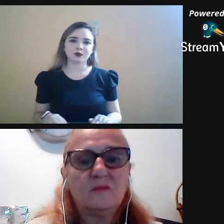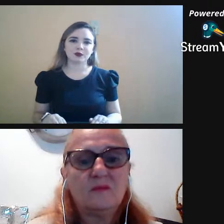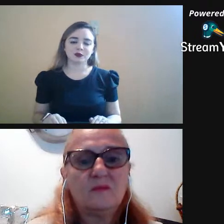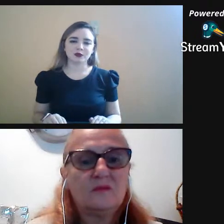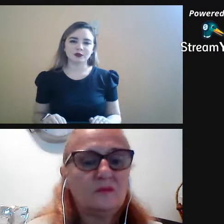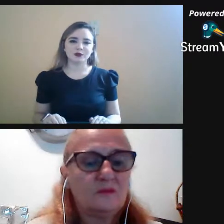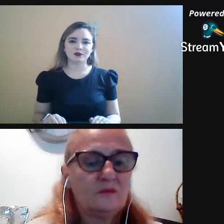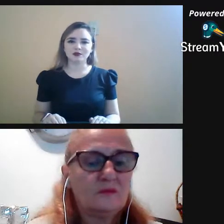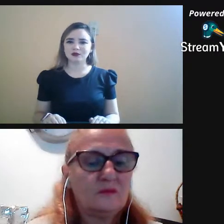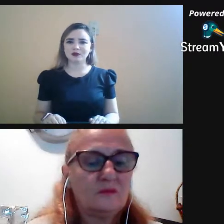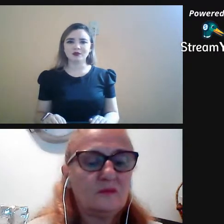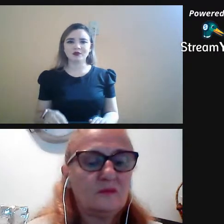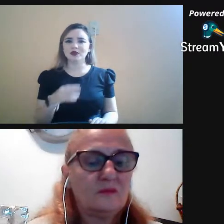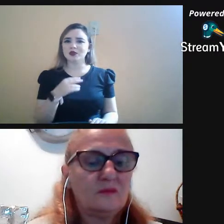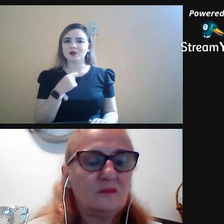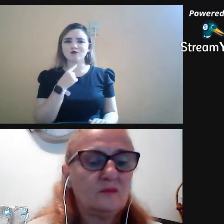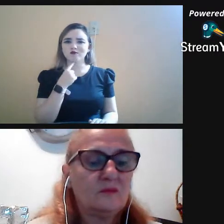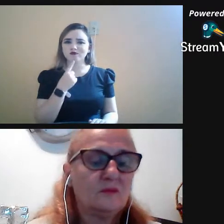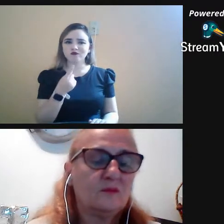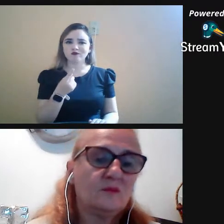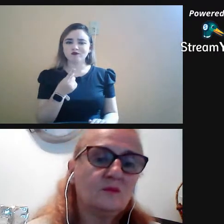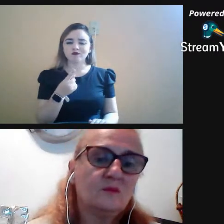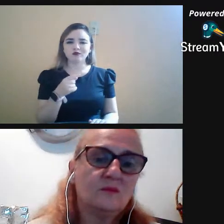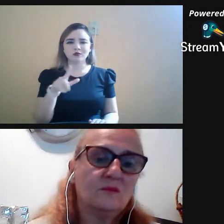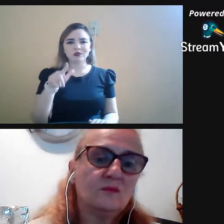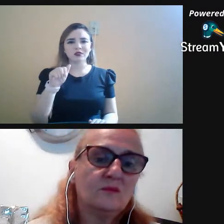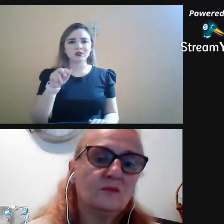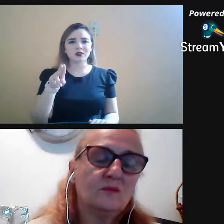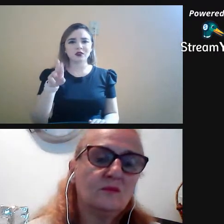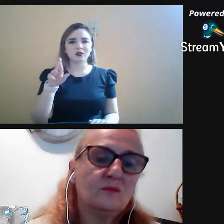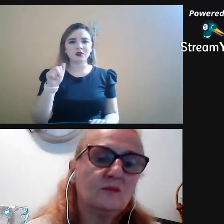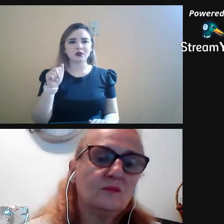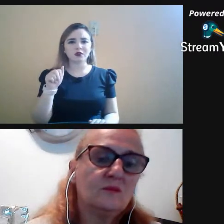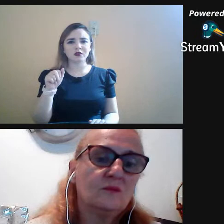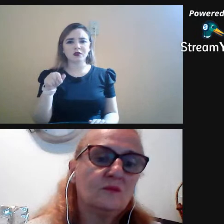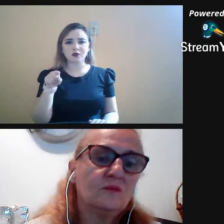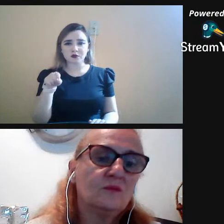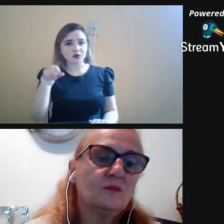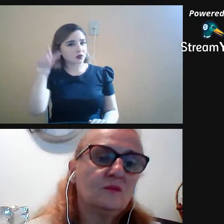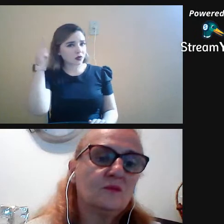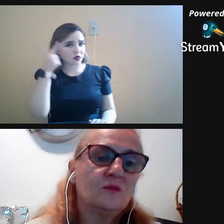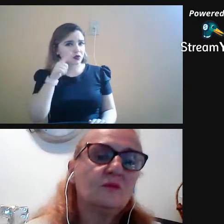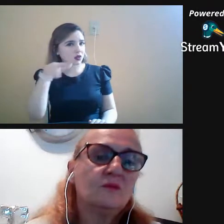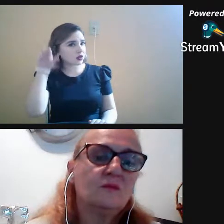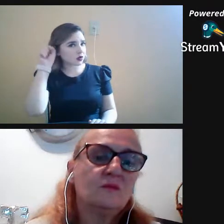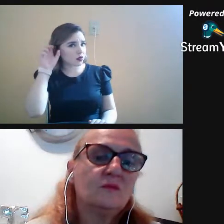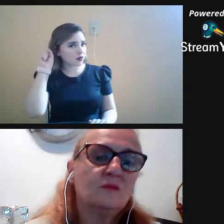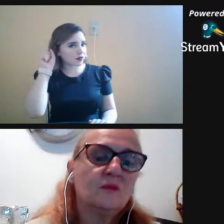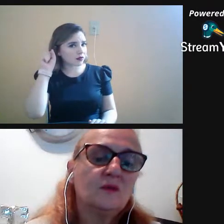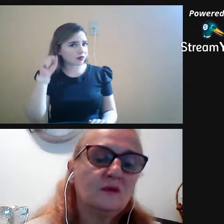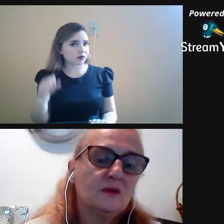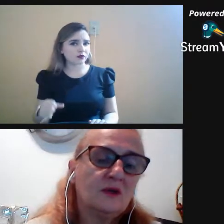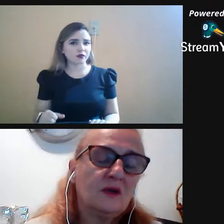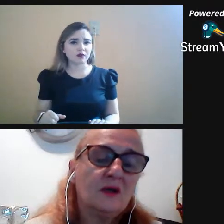Não estou conseguindo tirar a Laura do mudo, estou esperando. Laura, você consegue me